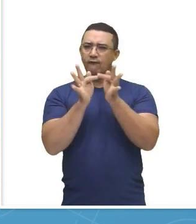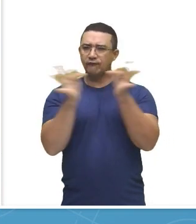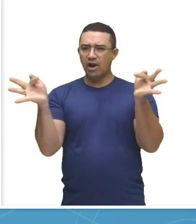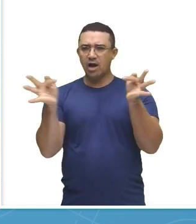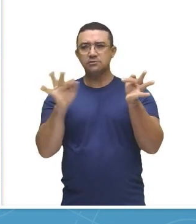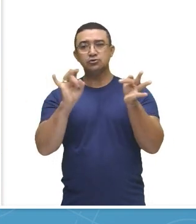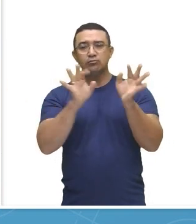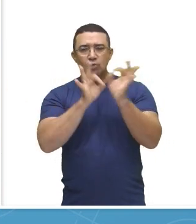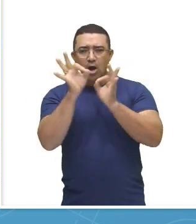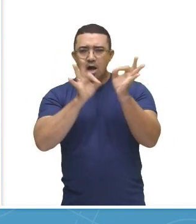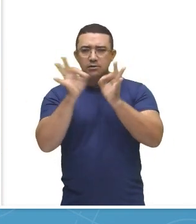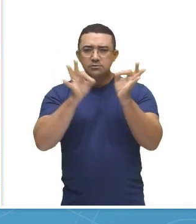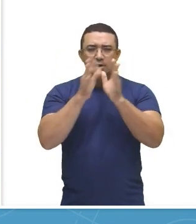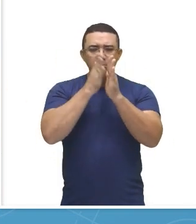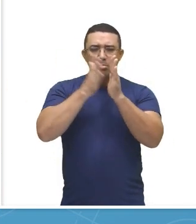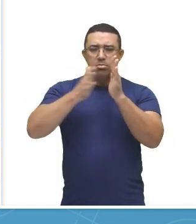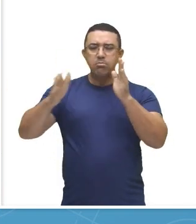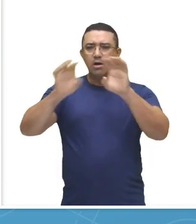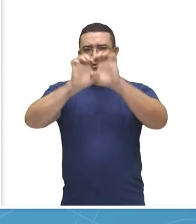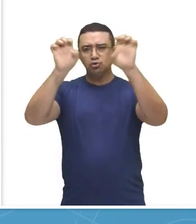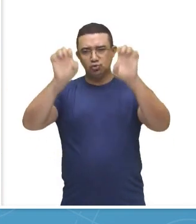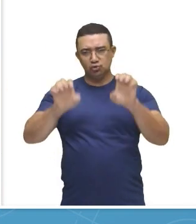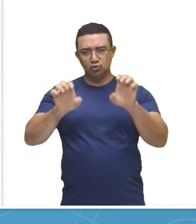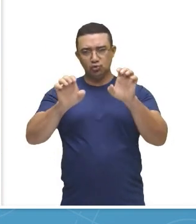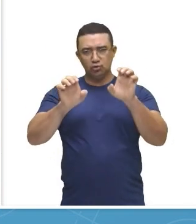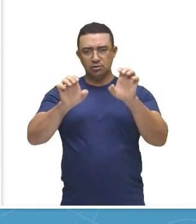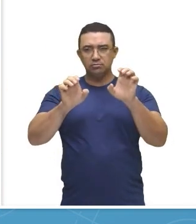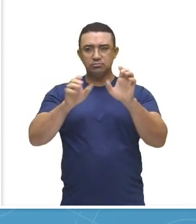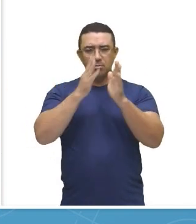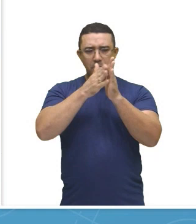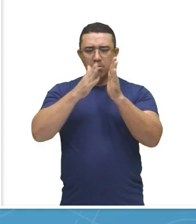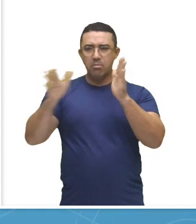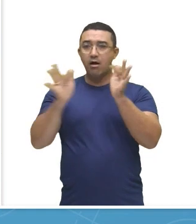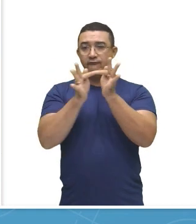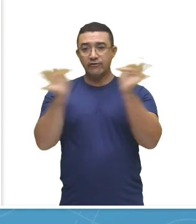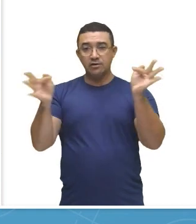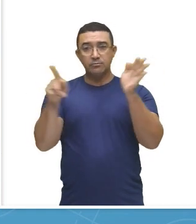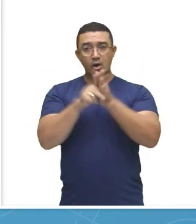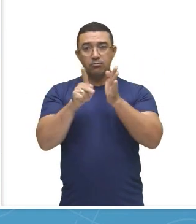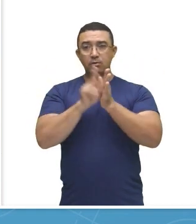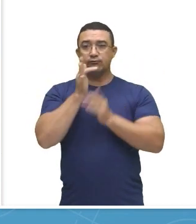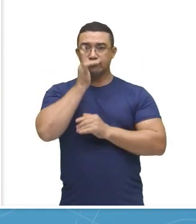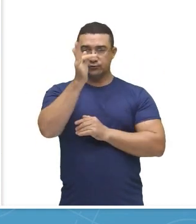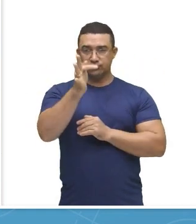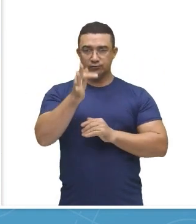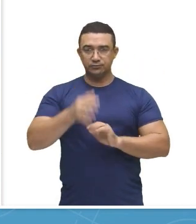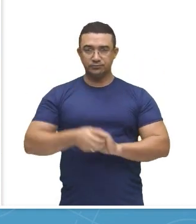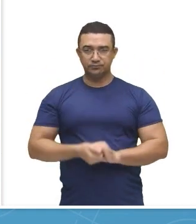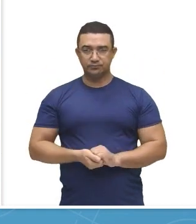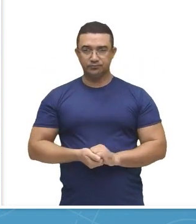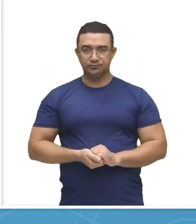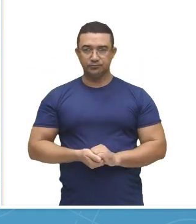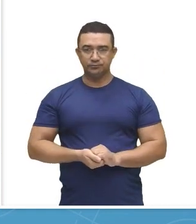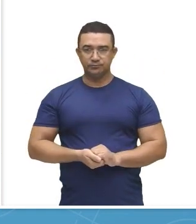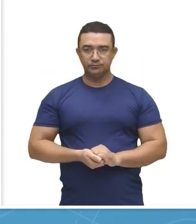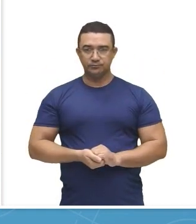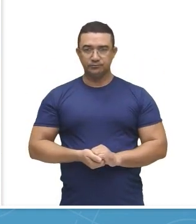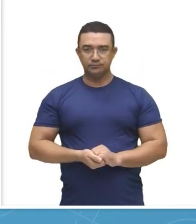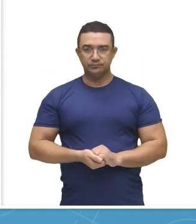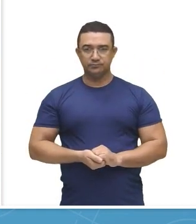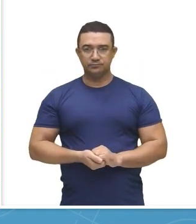to cook dinner. He's going to cook dinner. Eita, que a minha letra ficou feiona, mas a minha letra não é assim não, minha letra é linda,